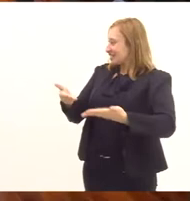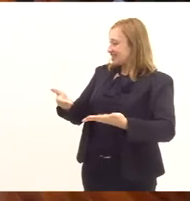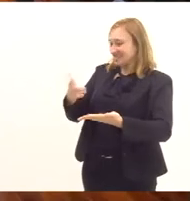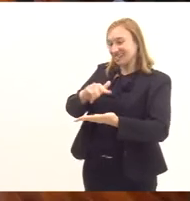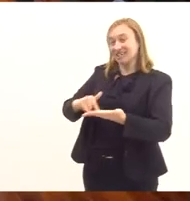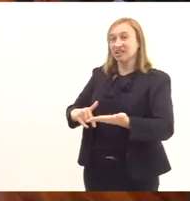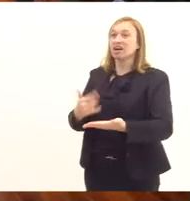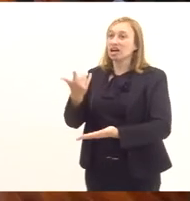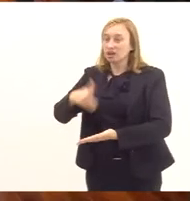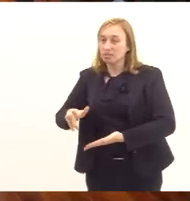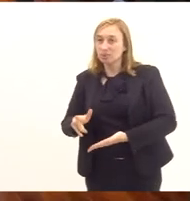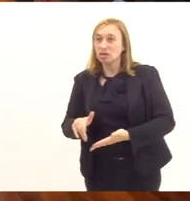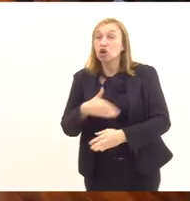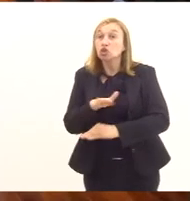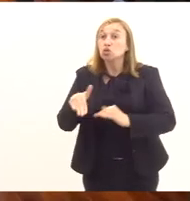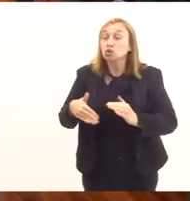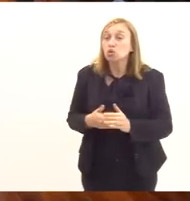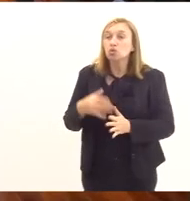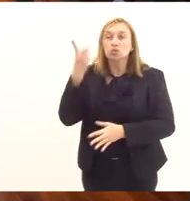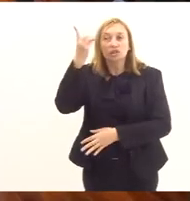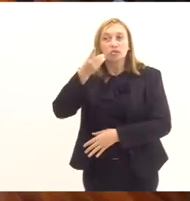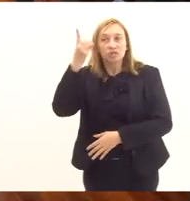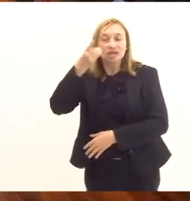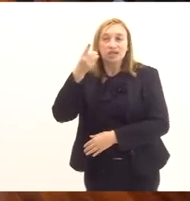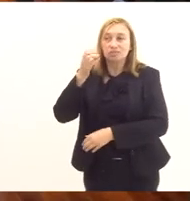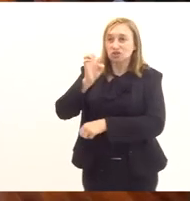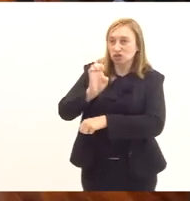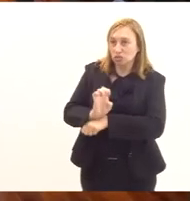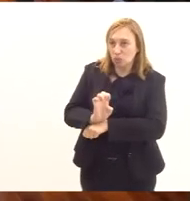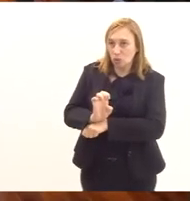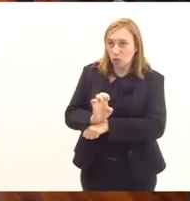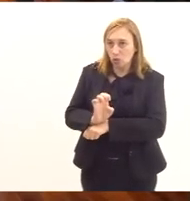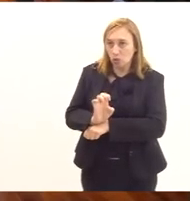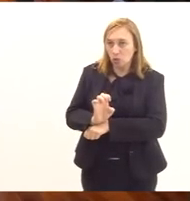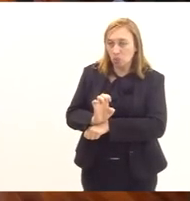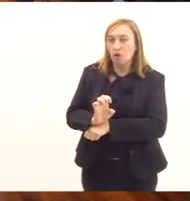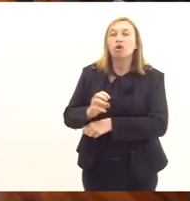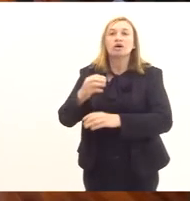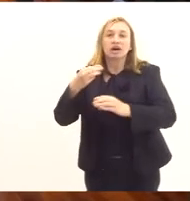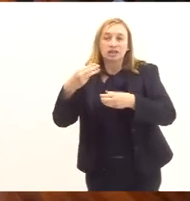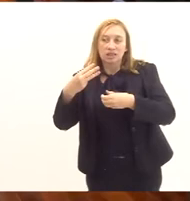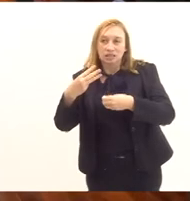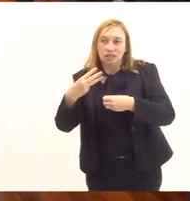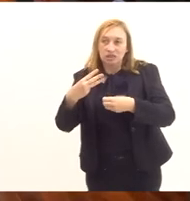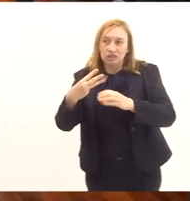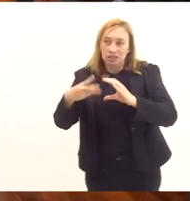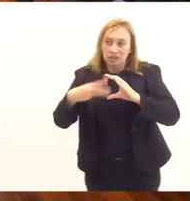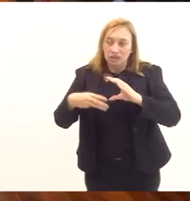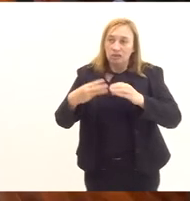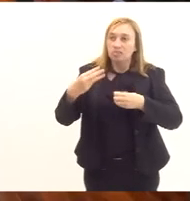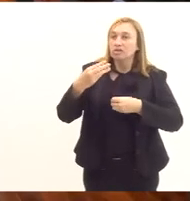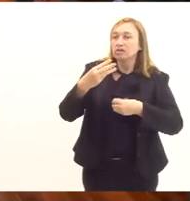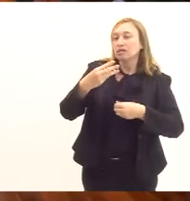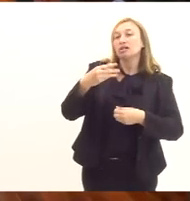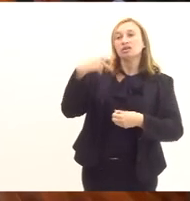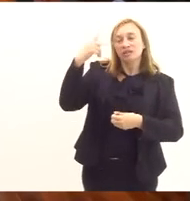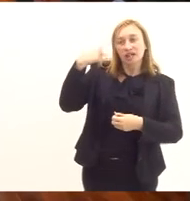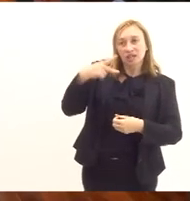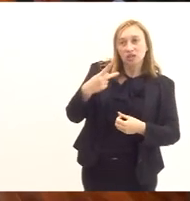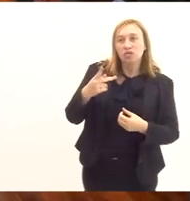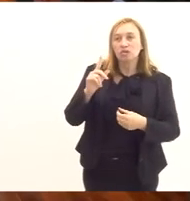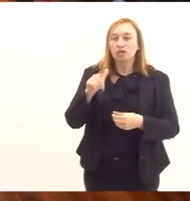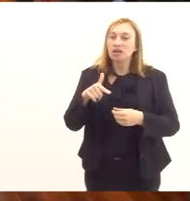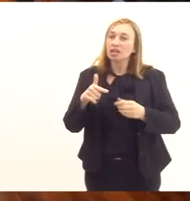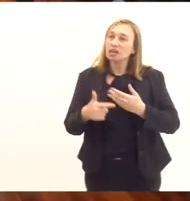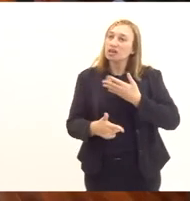relatório repito todo deputado estadual assim como na Câmara Municipal todo o vereador ele define os rumos